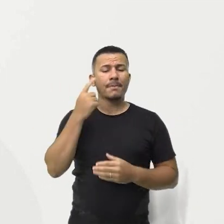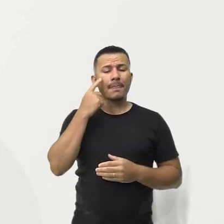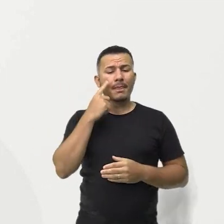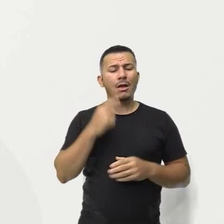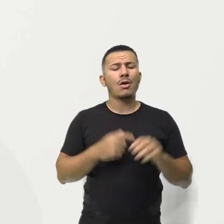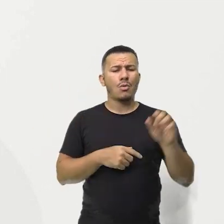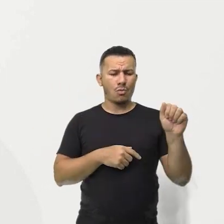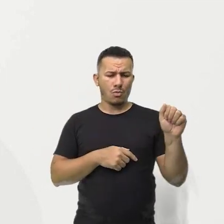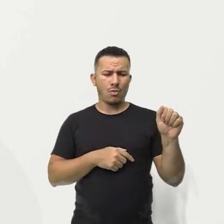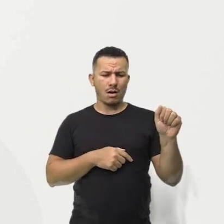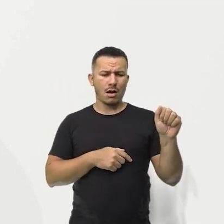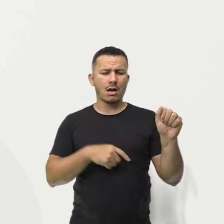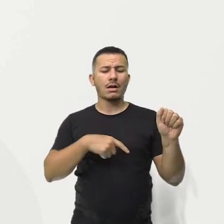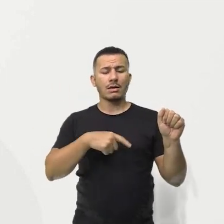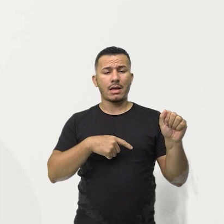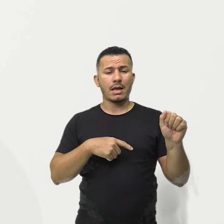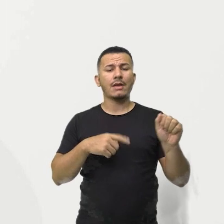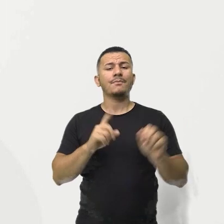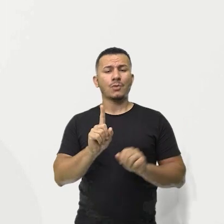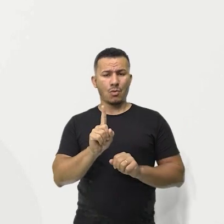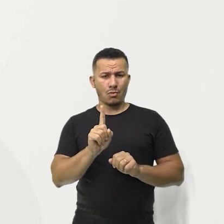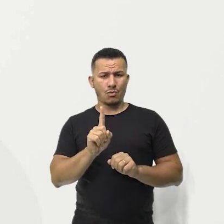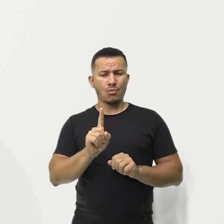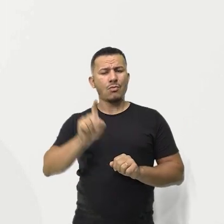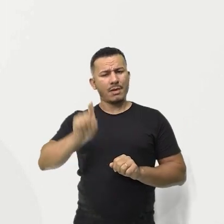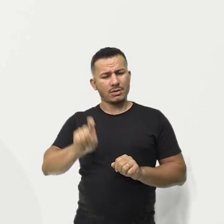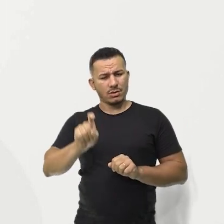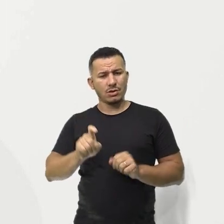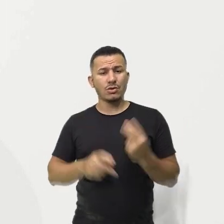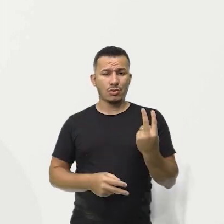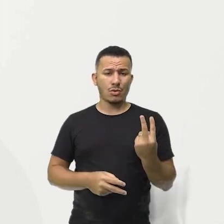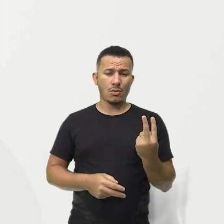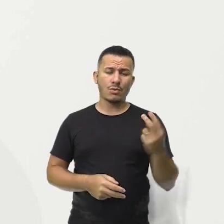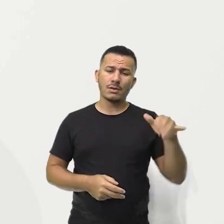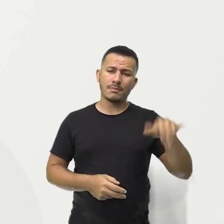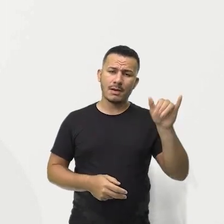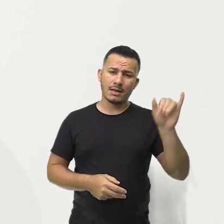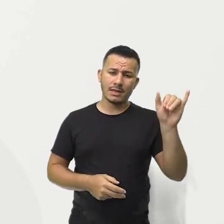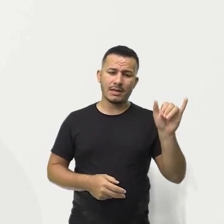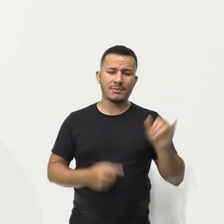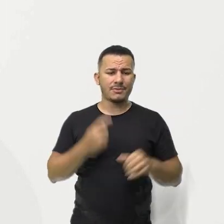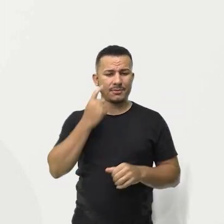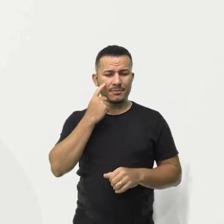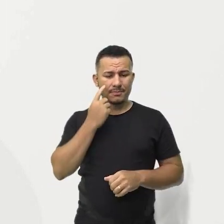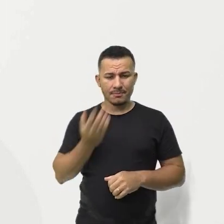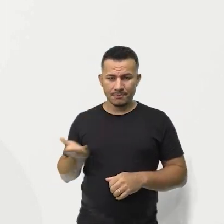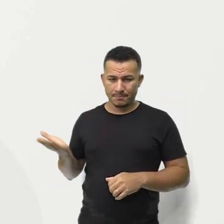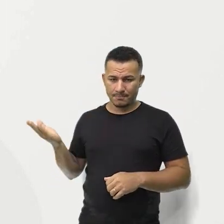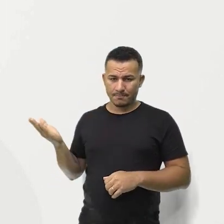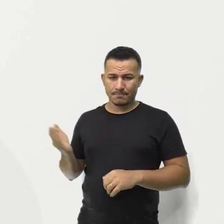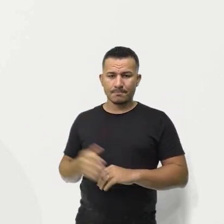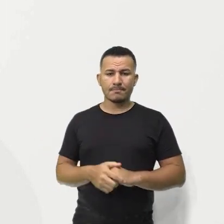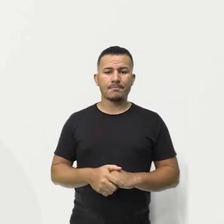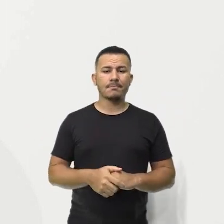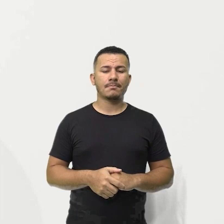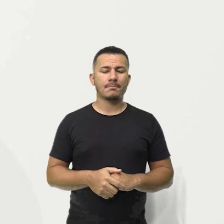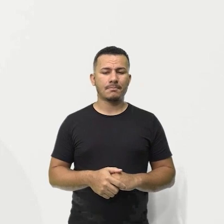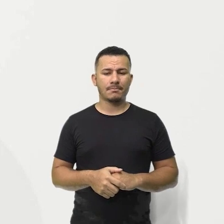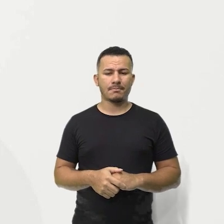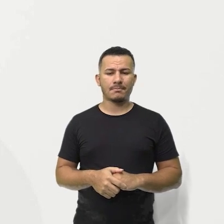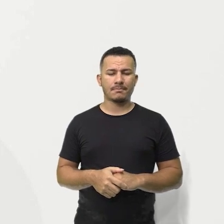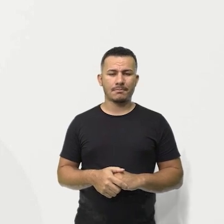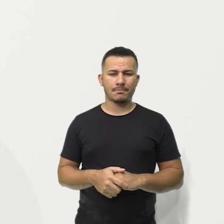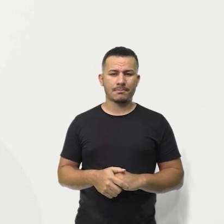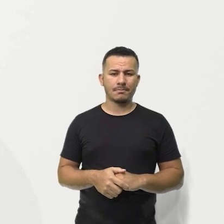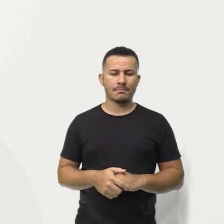A? Olha só, o ponto A, 1 para x, 2 para y, tá legal? Então, o professor vai colocar bem aqui,